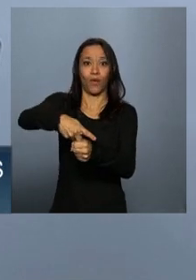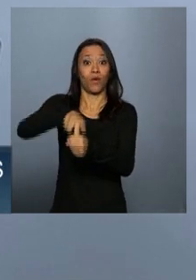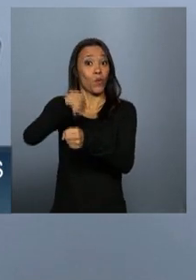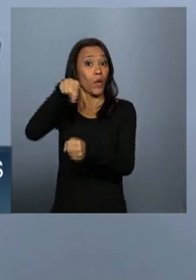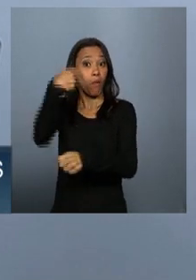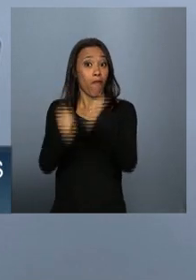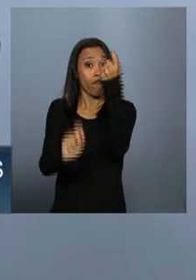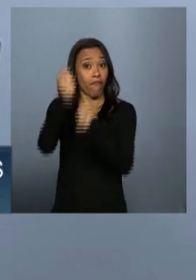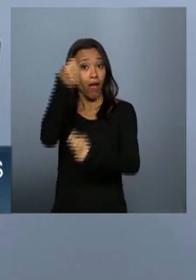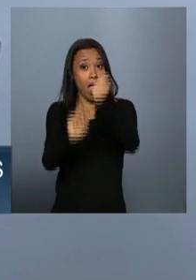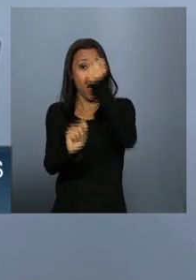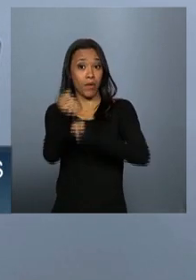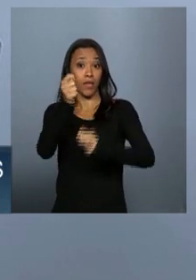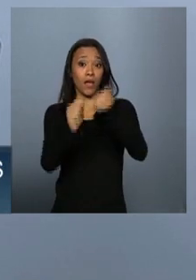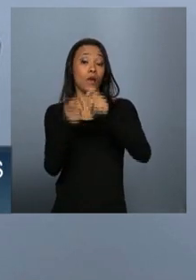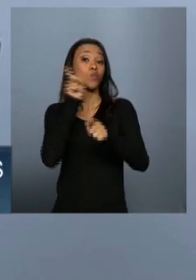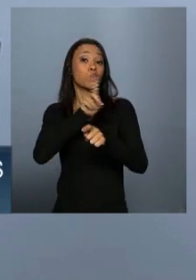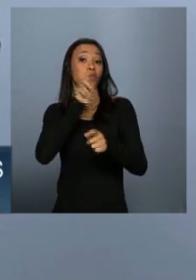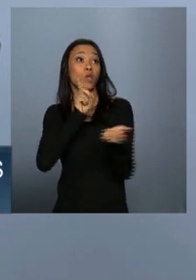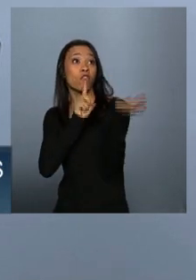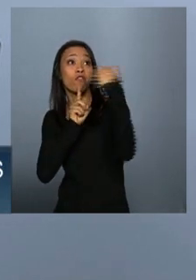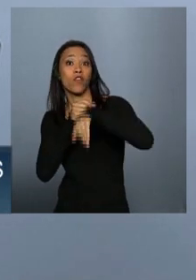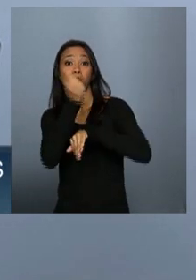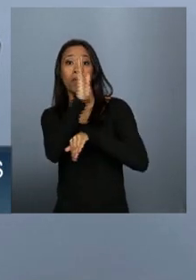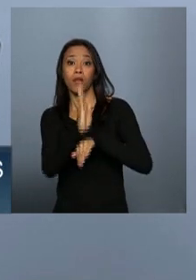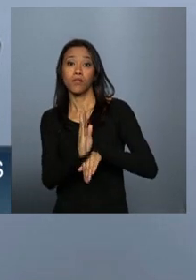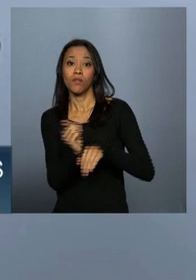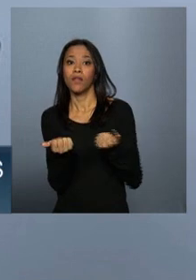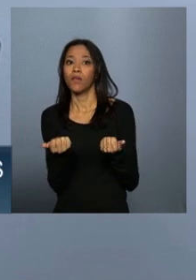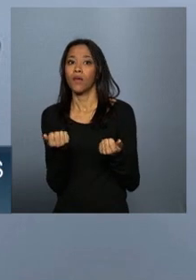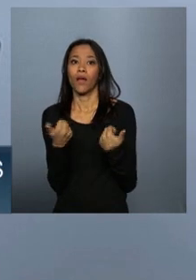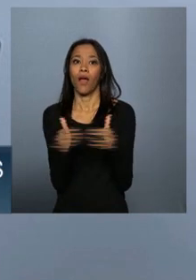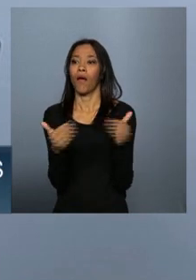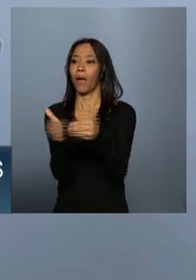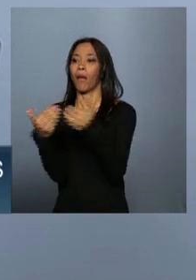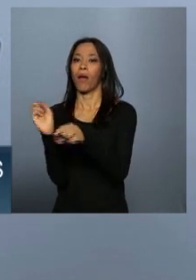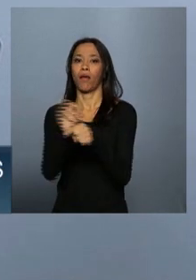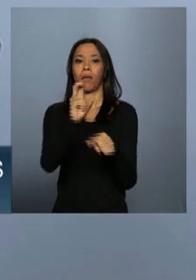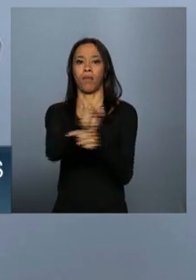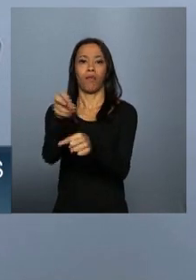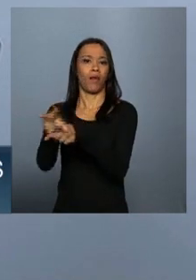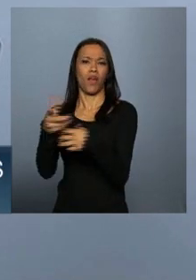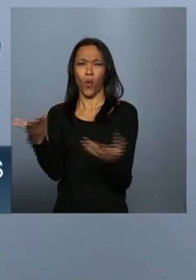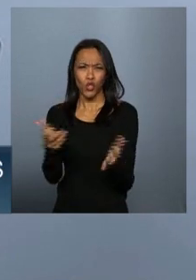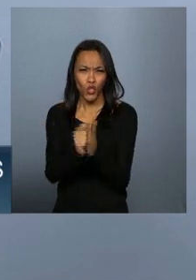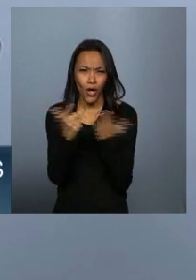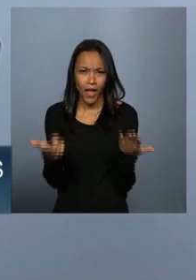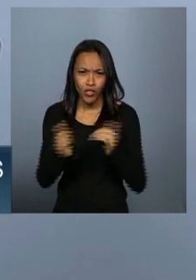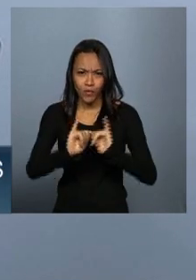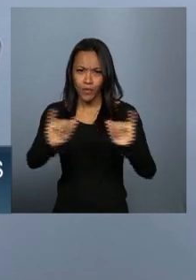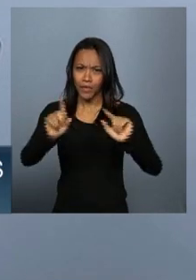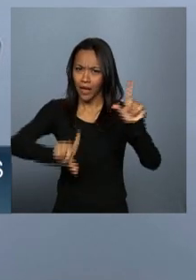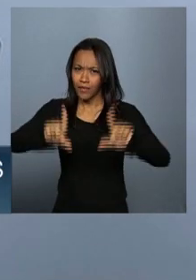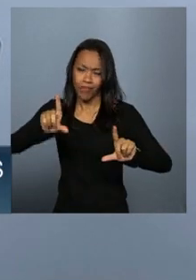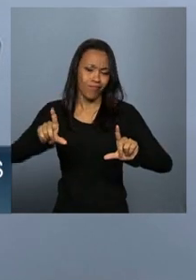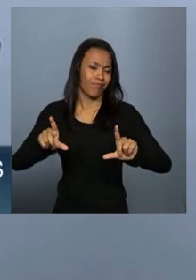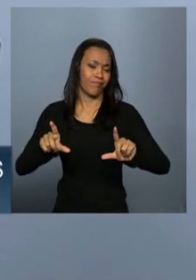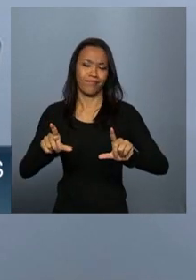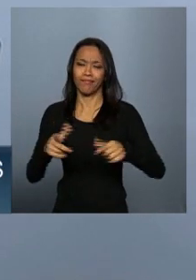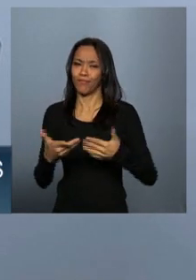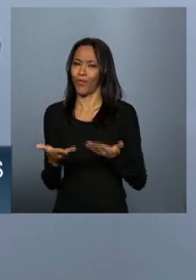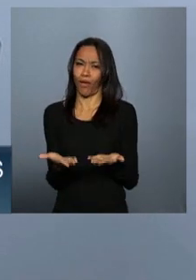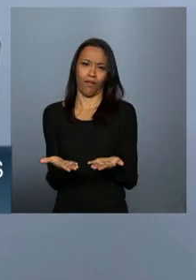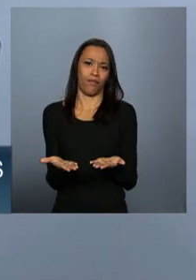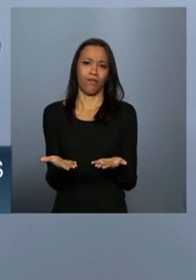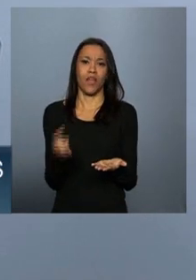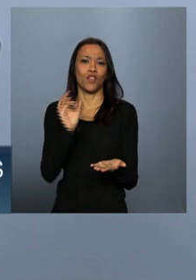Estados Unidos gerando emprego. Infelizmente, essas notícias não dão primeira página de jornal. O que dá é